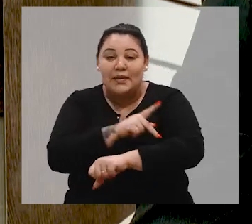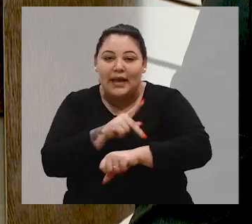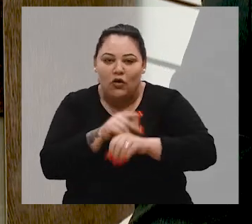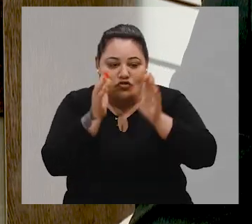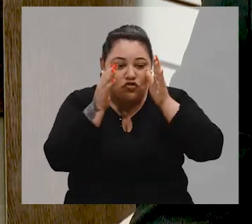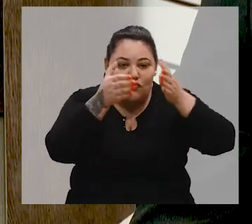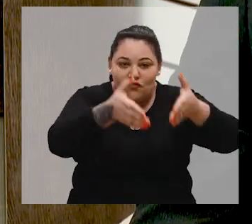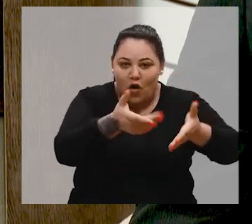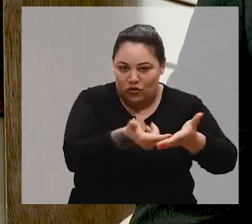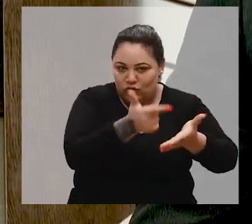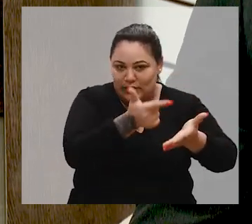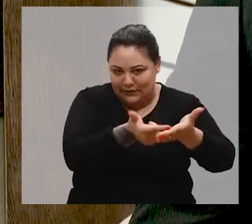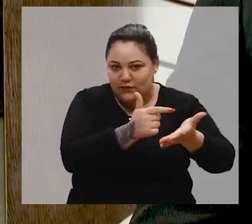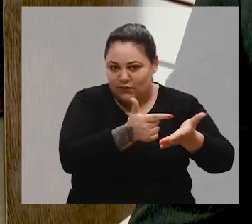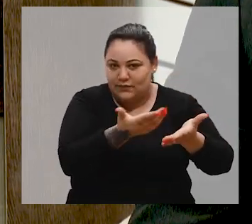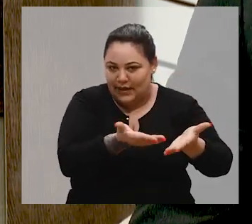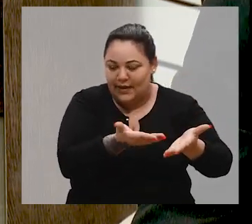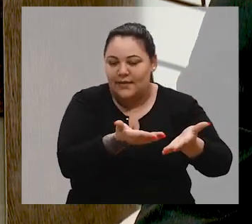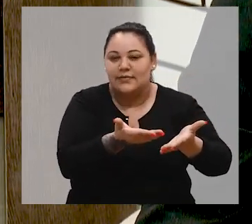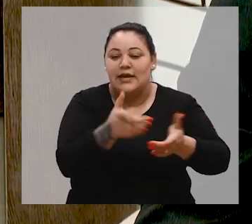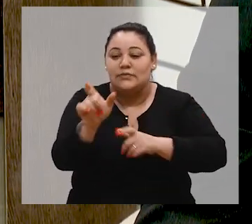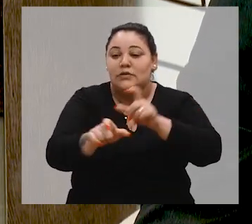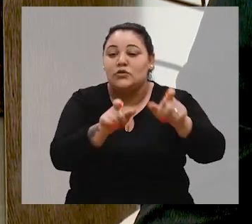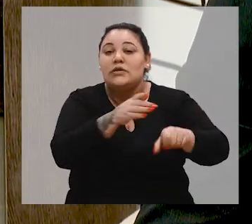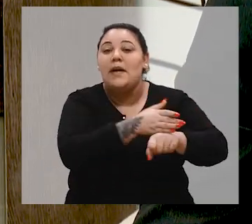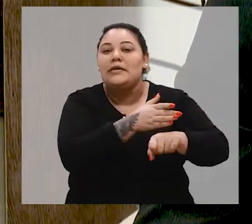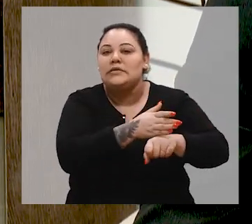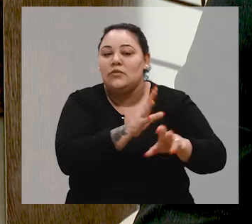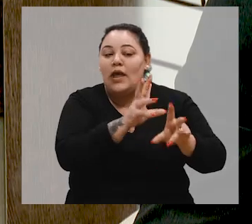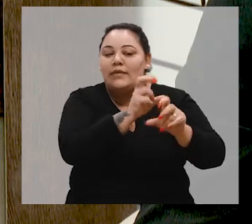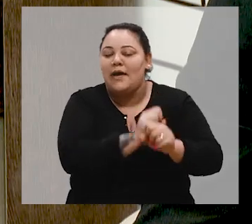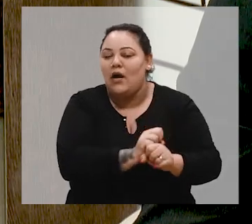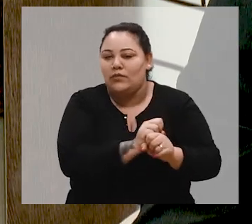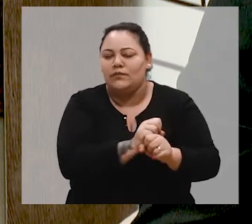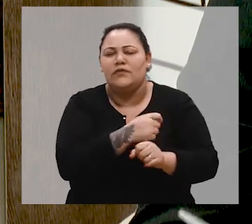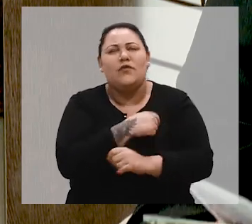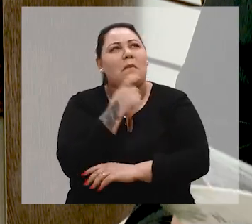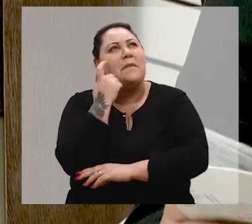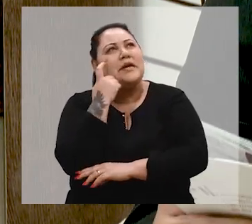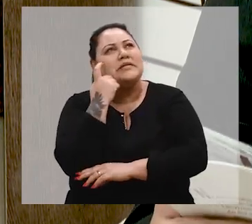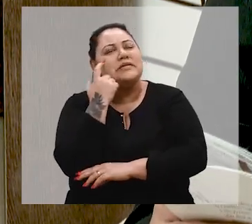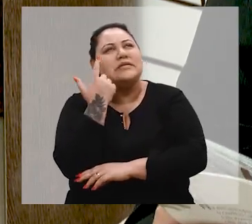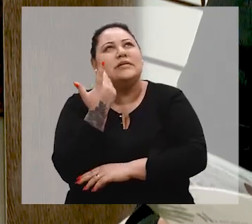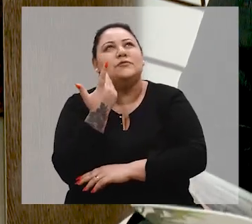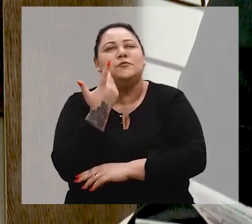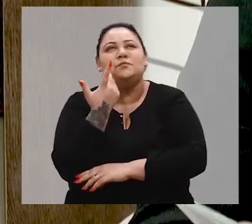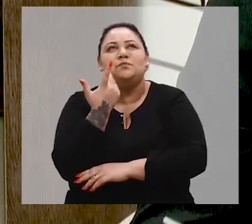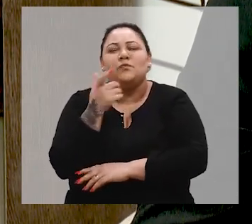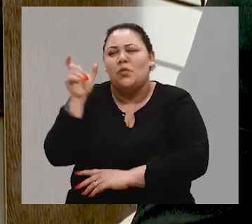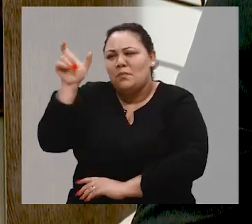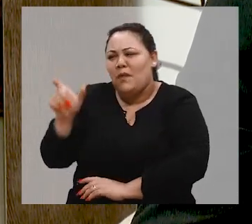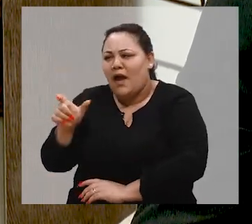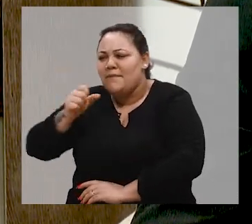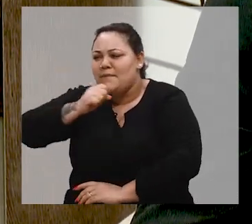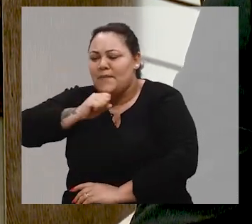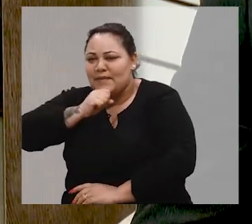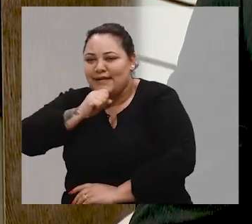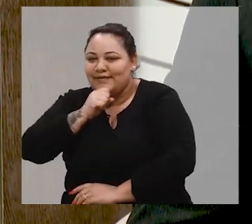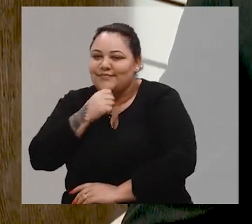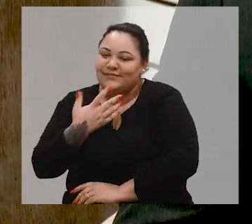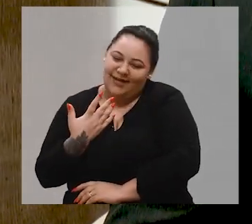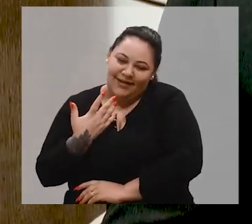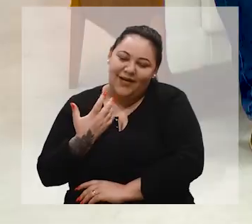aspecto pedagógico daqueles diretamente envolvidos. Eu fico pensando nessa figura de maior